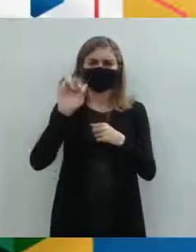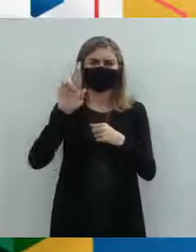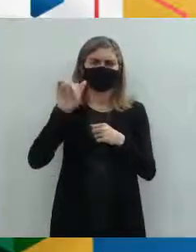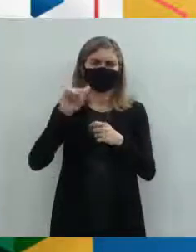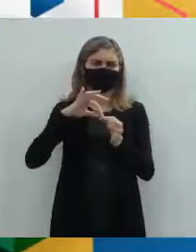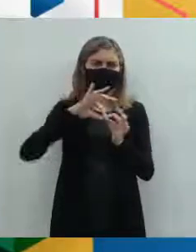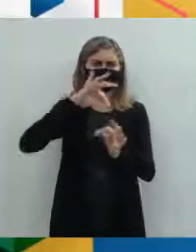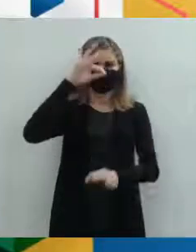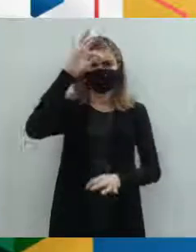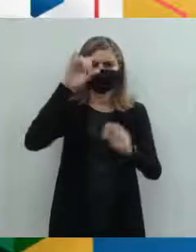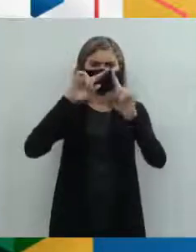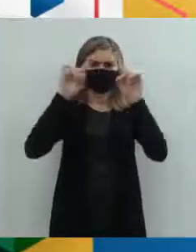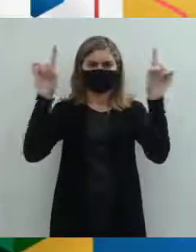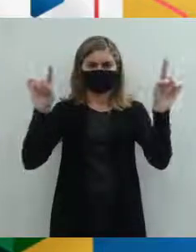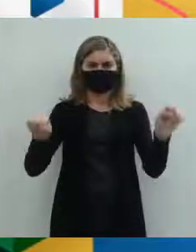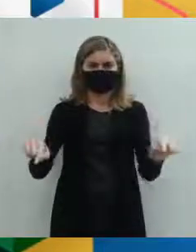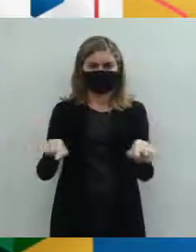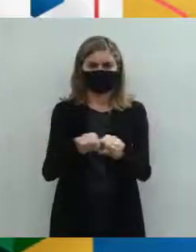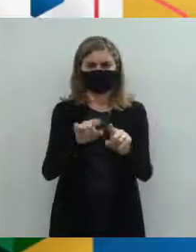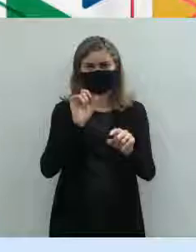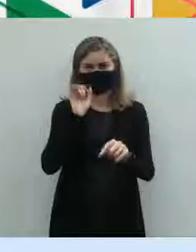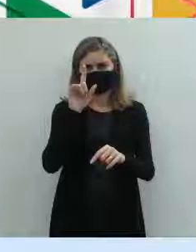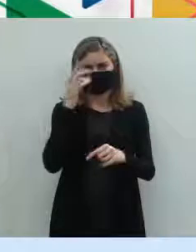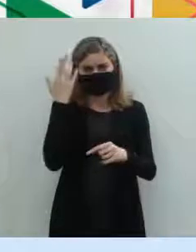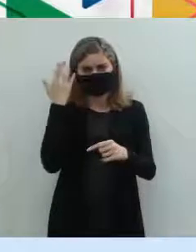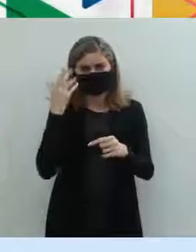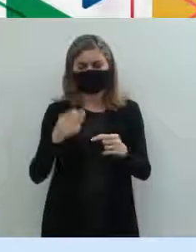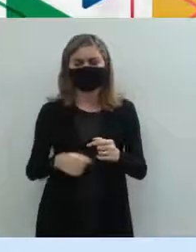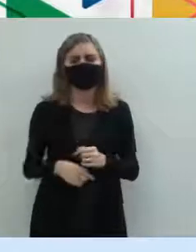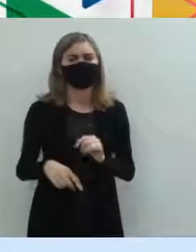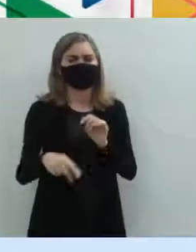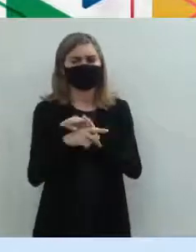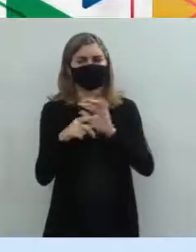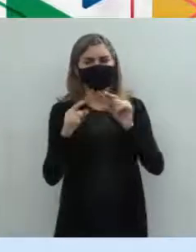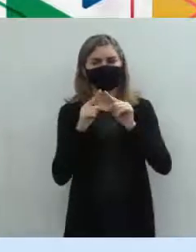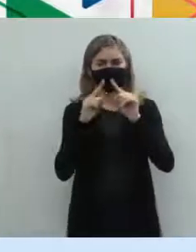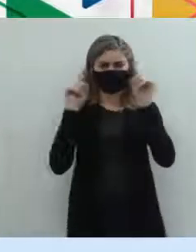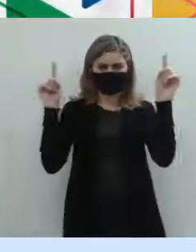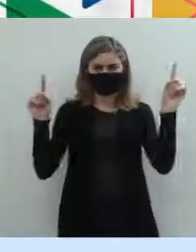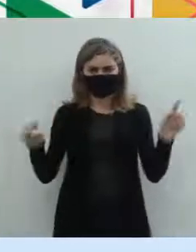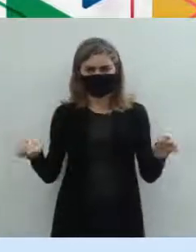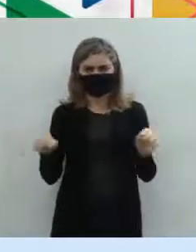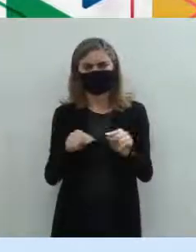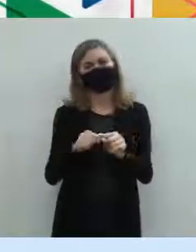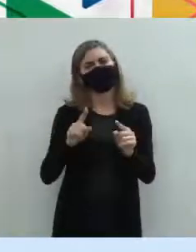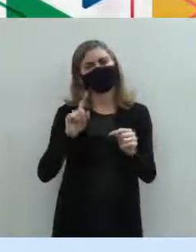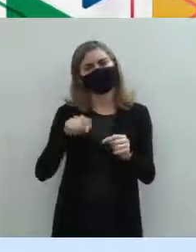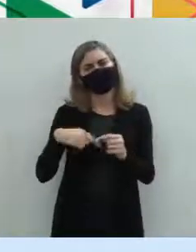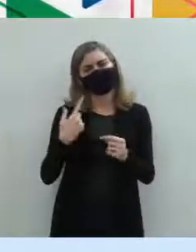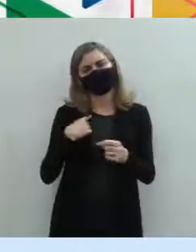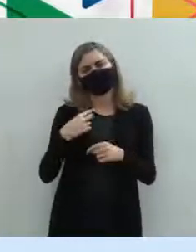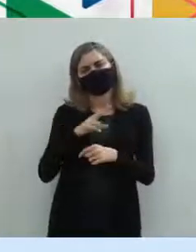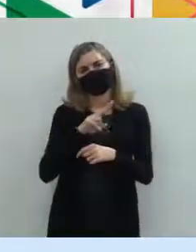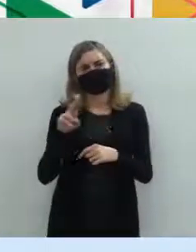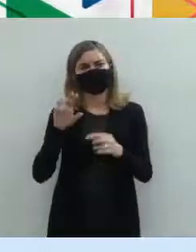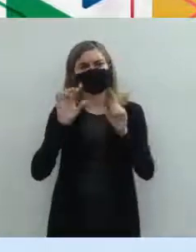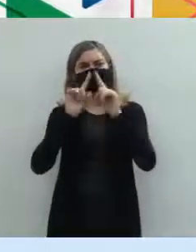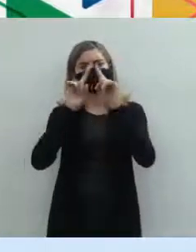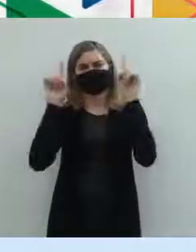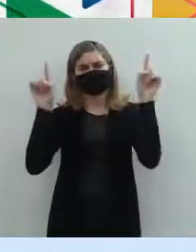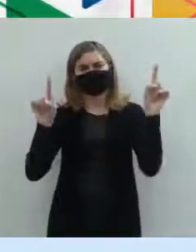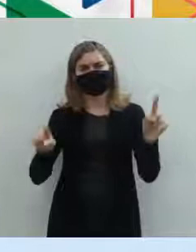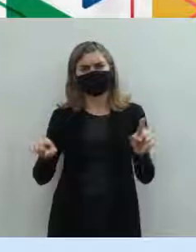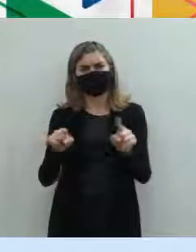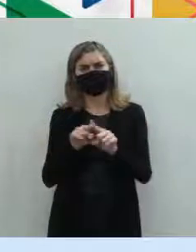temos um retângulo, essa parte, essa dimensão maior do retângulo, a gente chama de comprimento. E